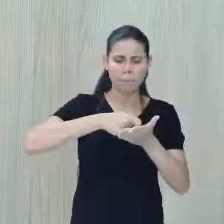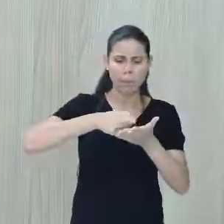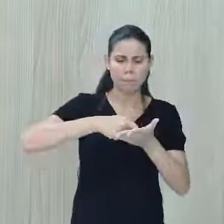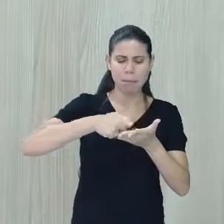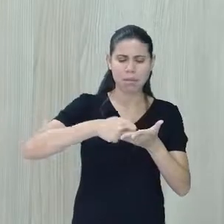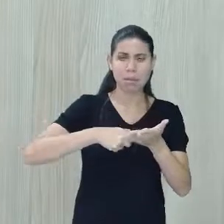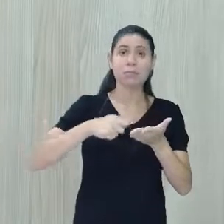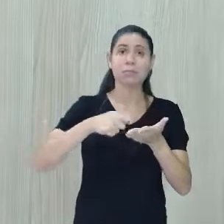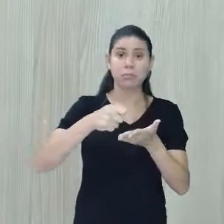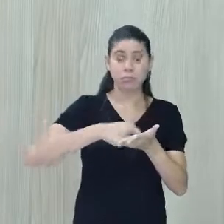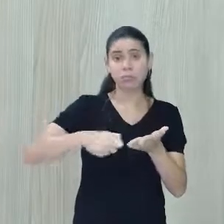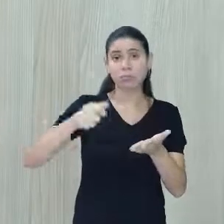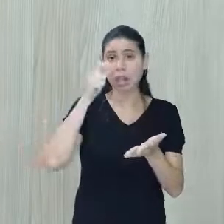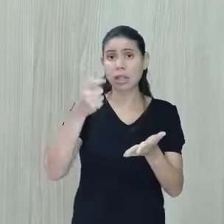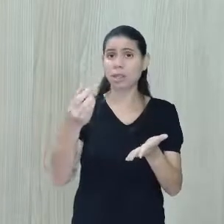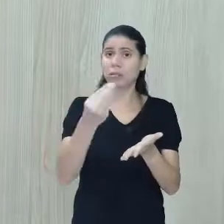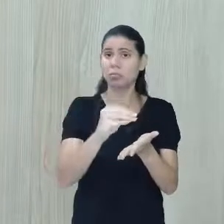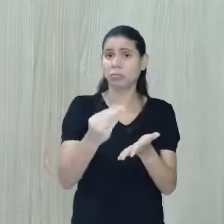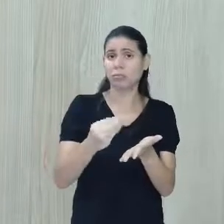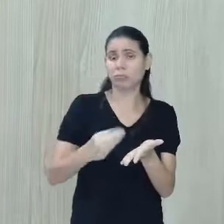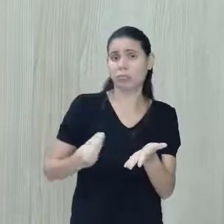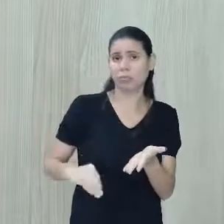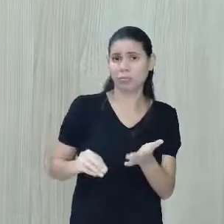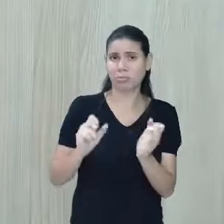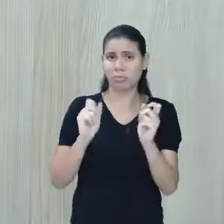você achar que seja interessante, tá bom?